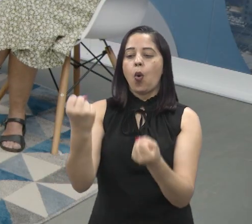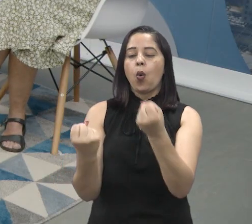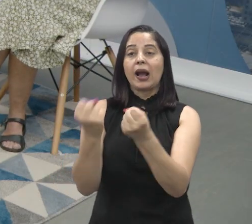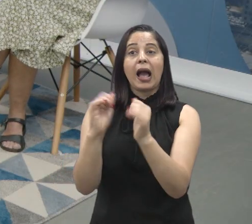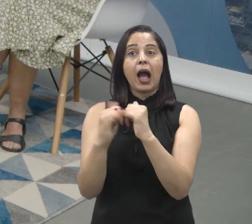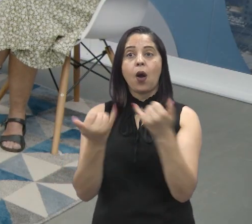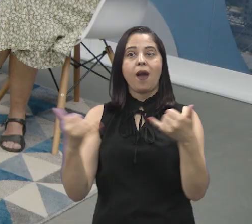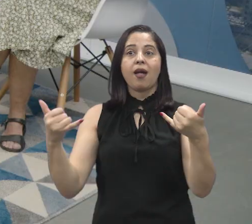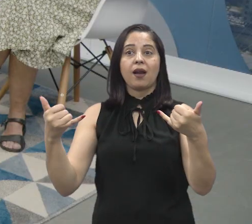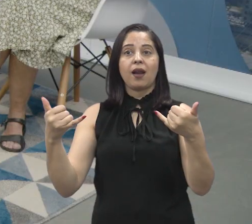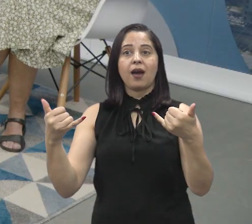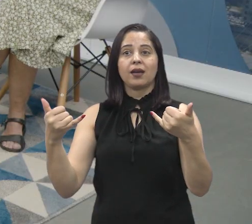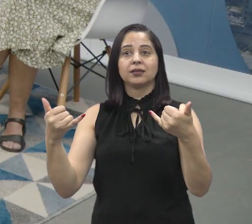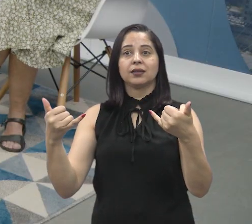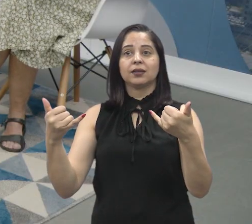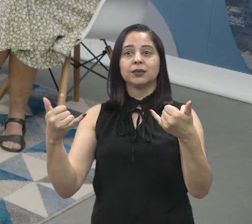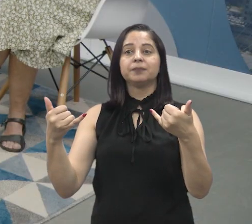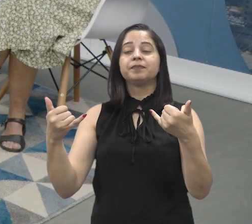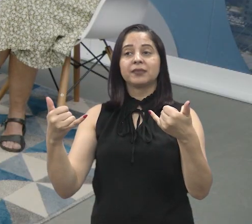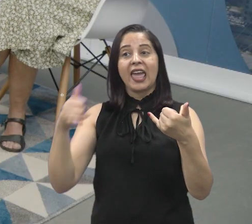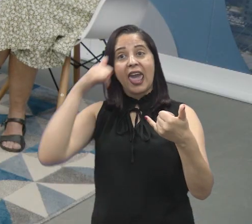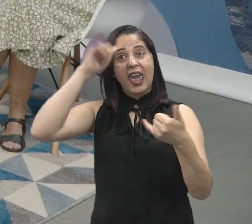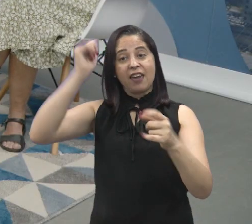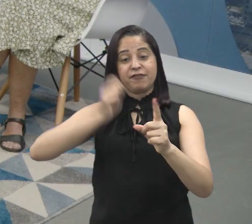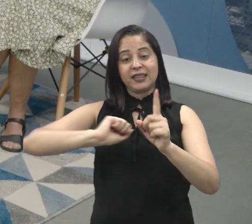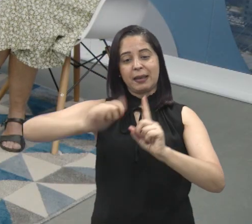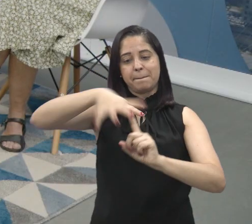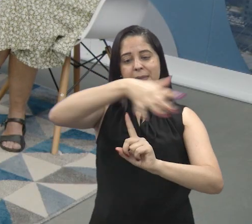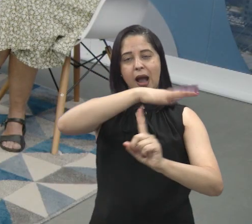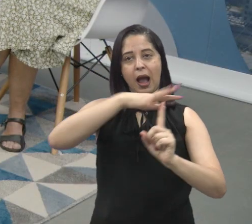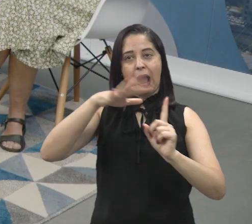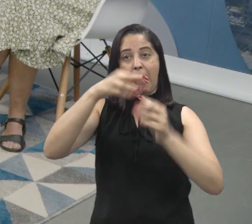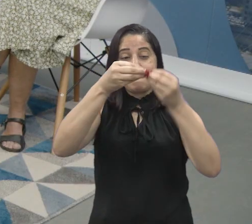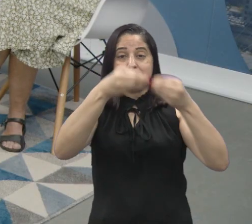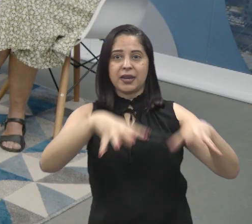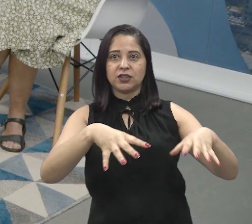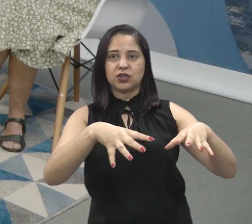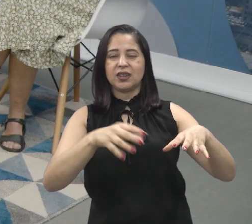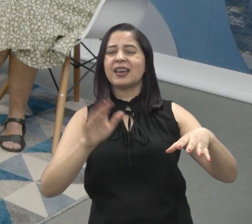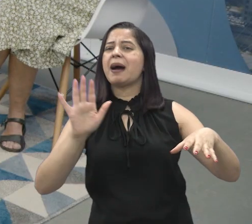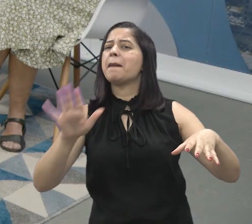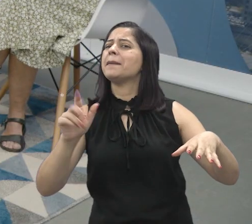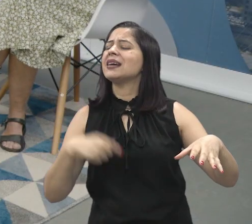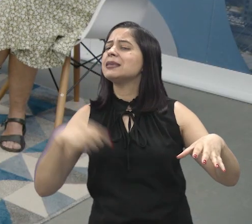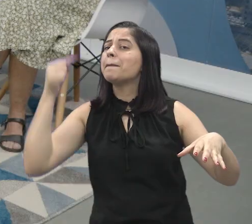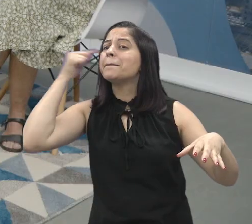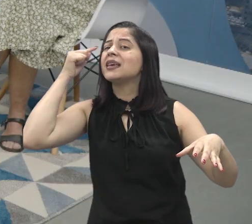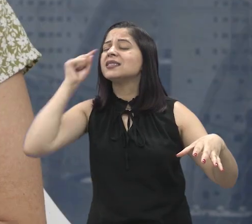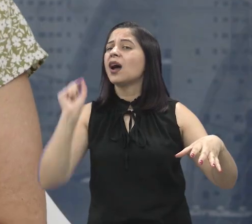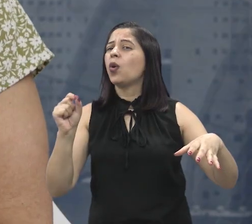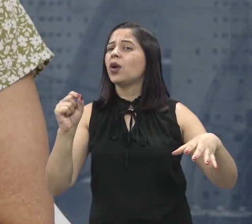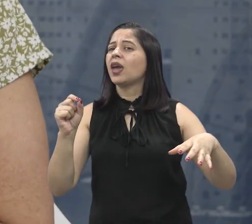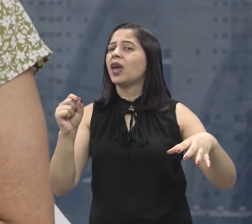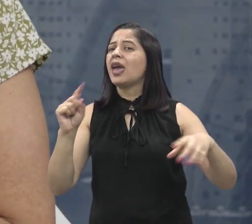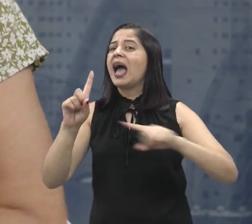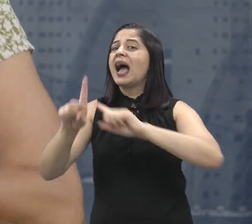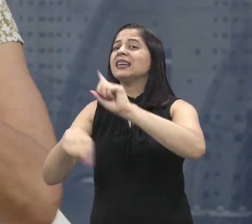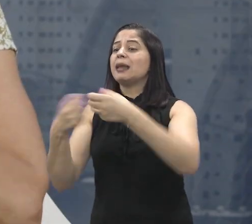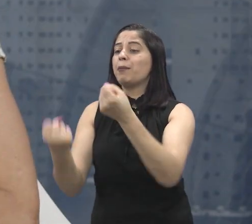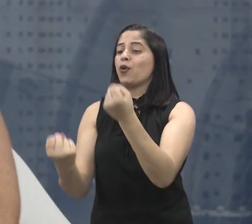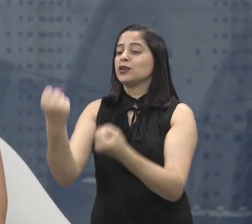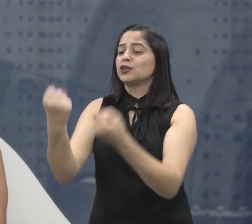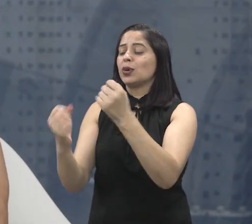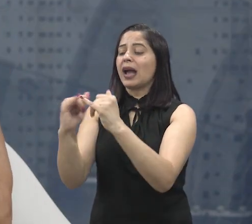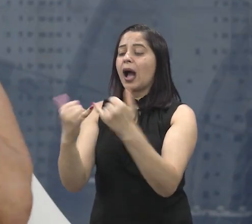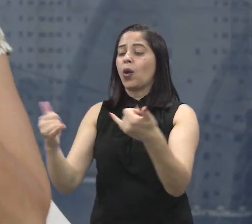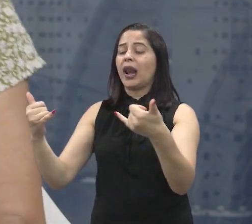aí em veículos que impactam menos o meio ambiente, né? Já estamos falando nos veículos elétricos, mas já